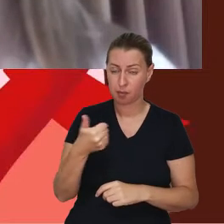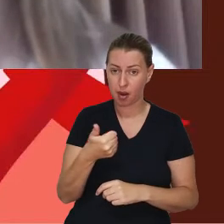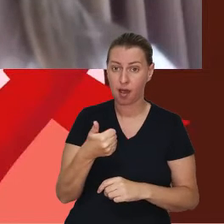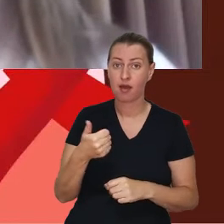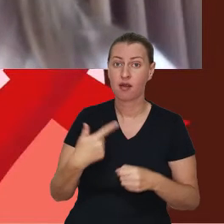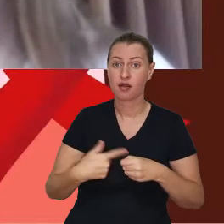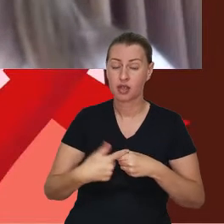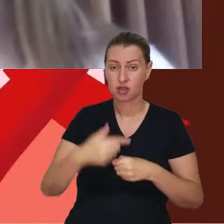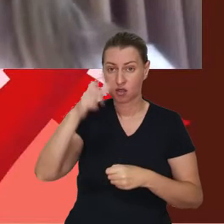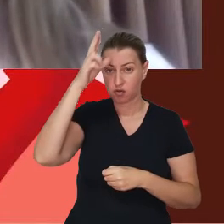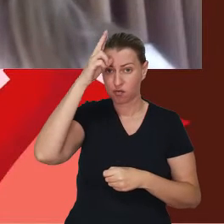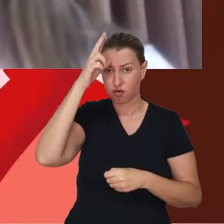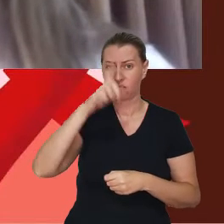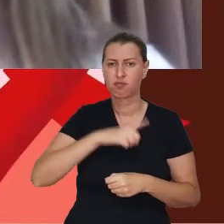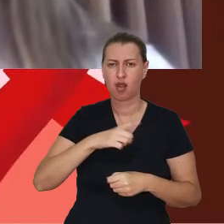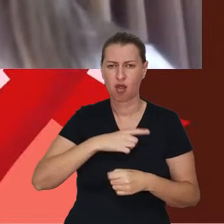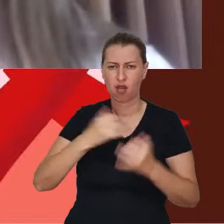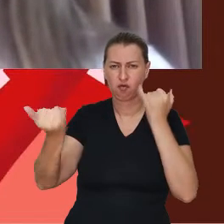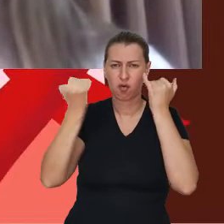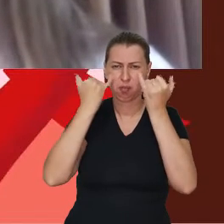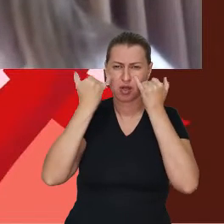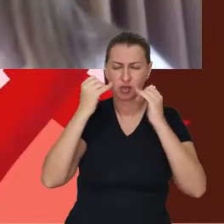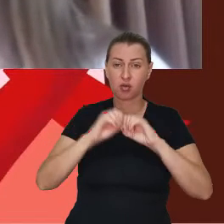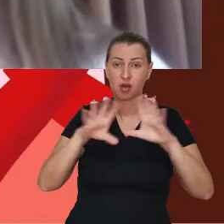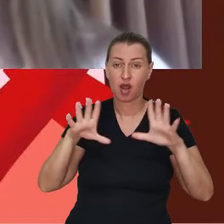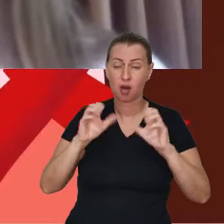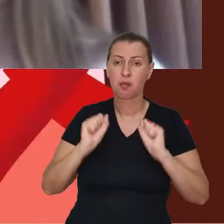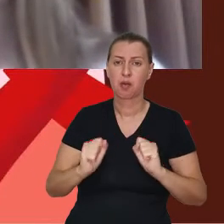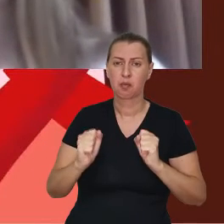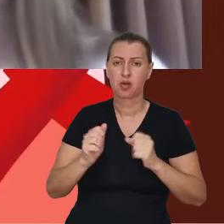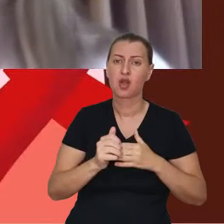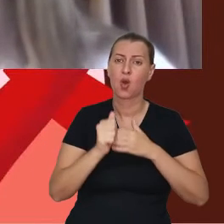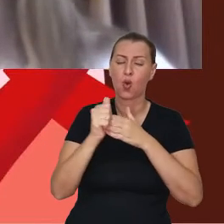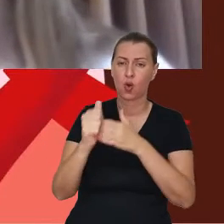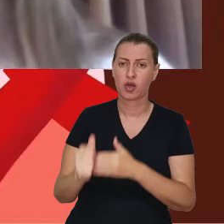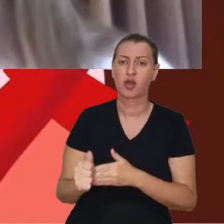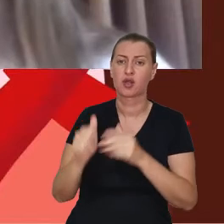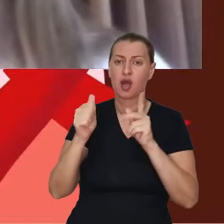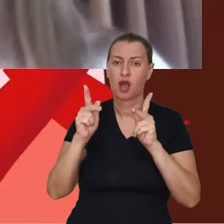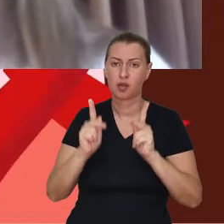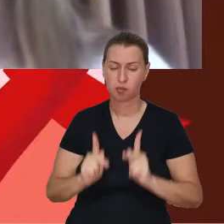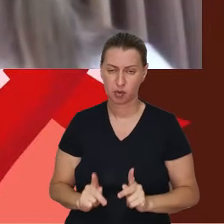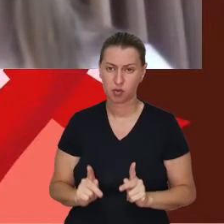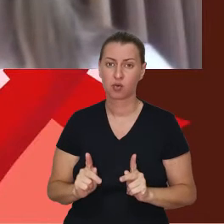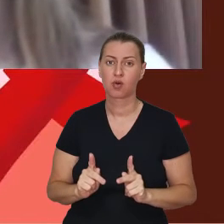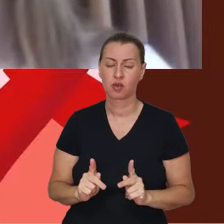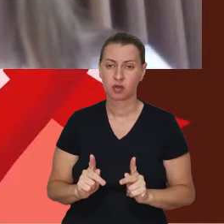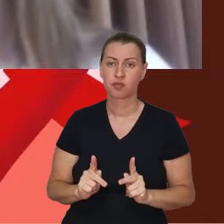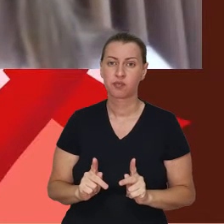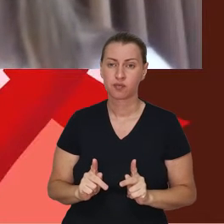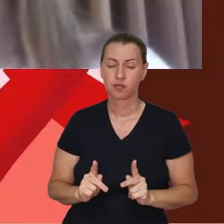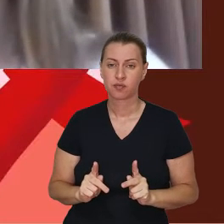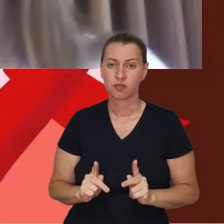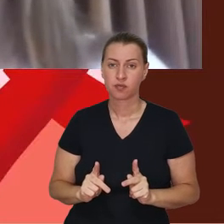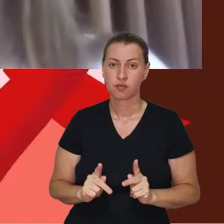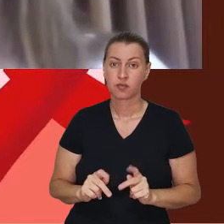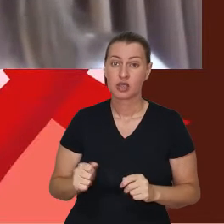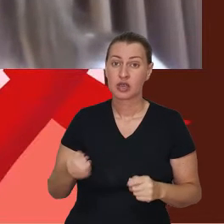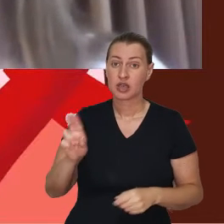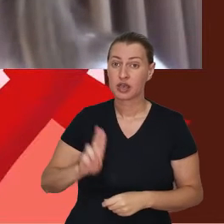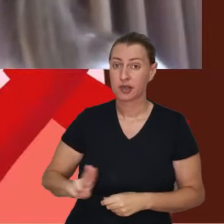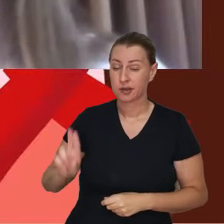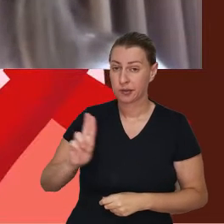estão informadas e esclarecidas sobre isso para estar podendo orientar as pessoas, né, os